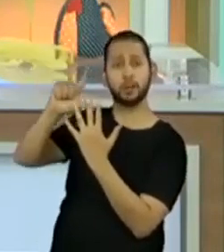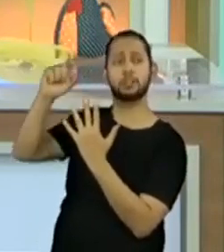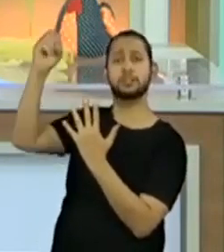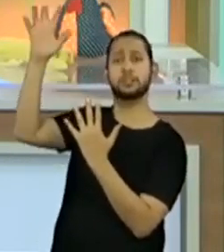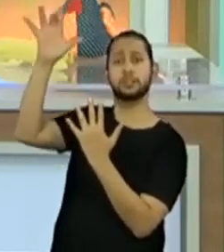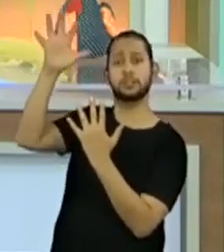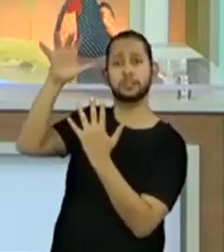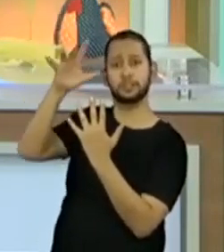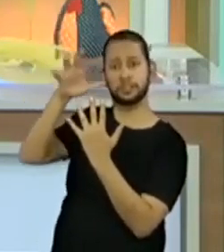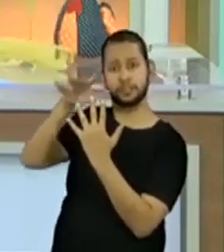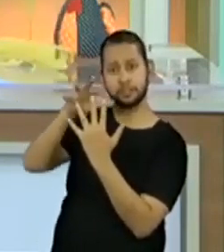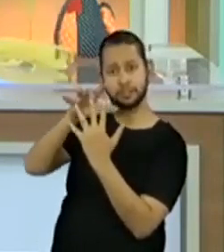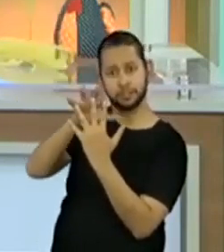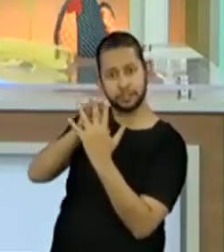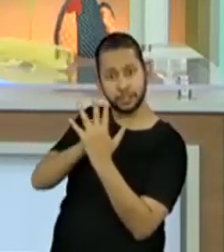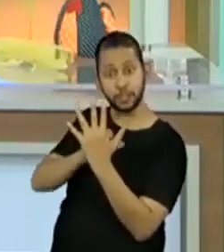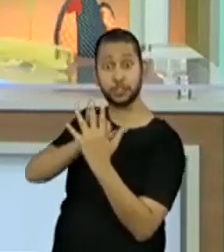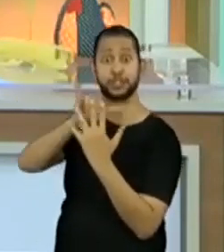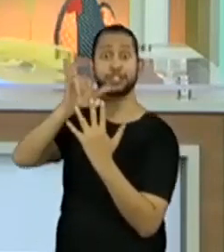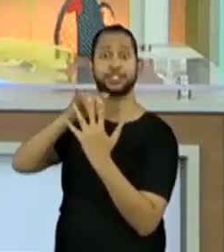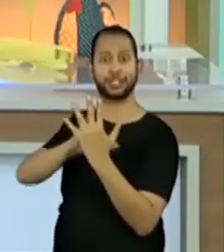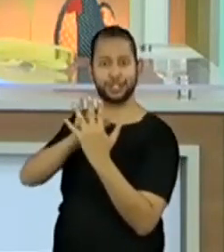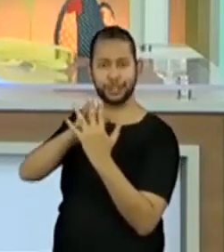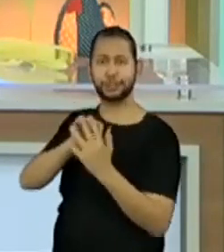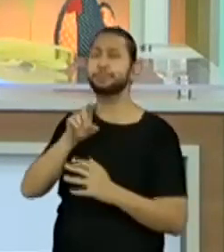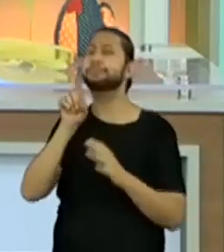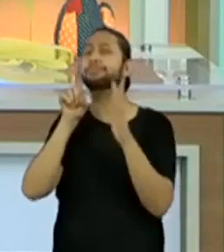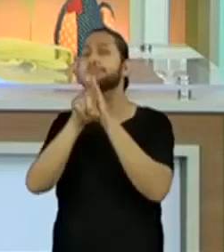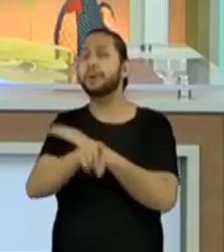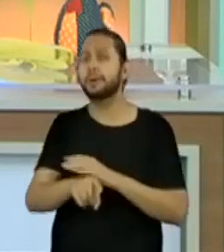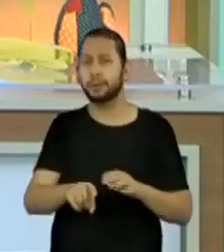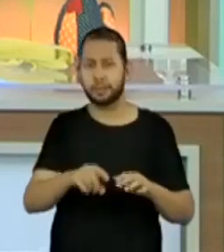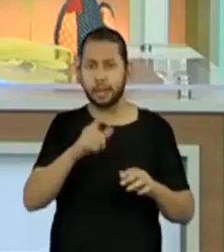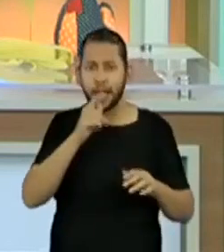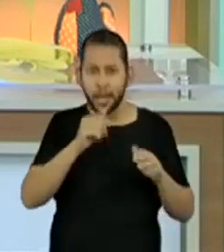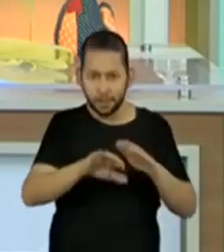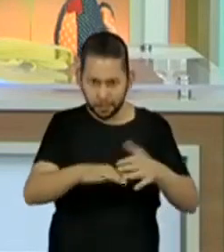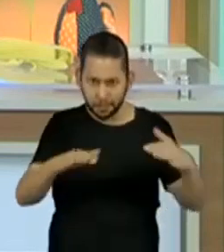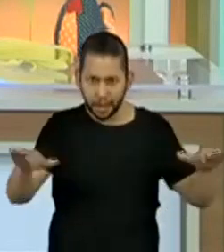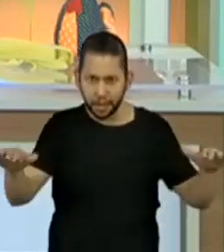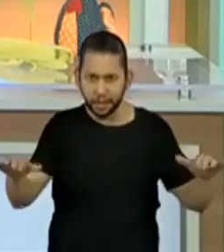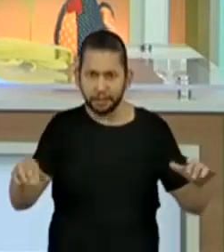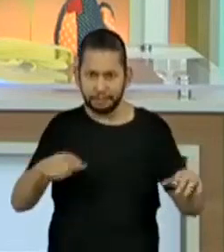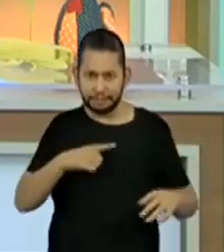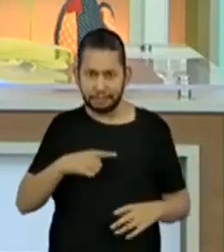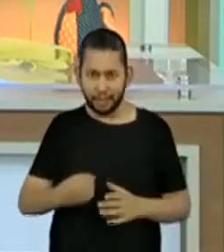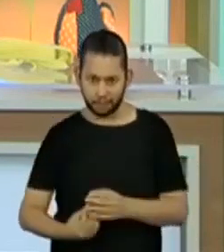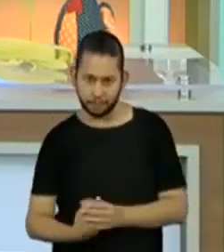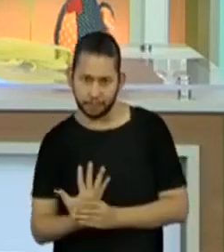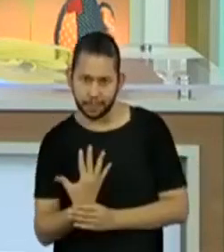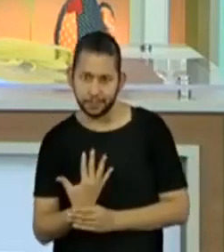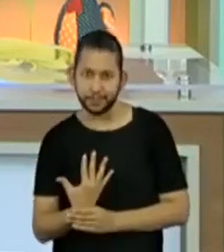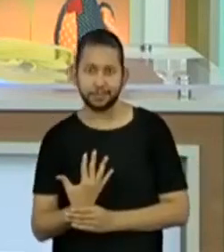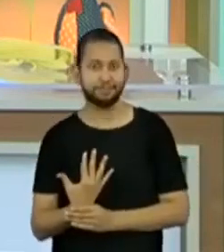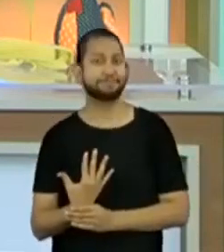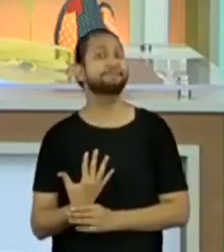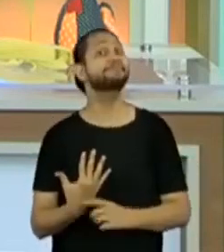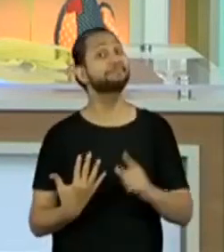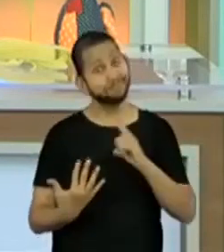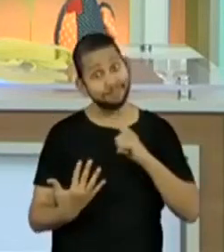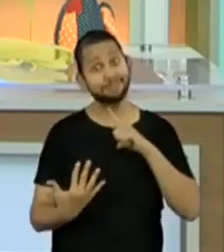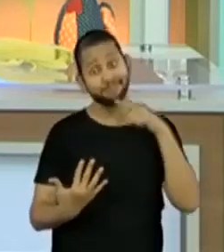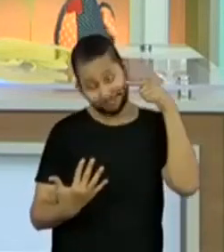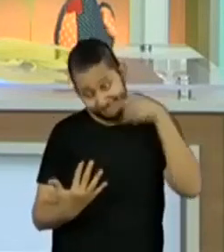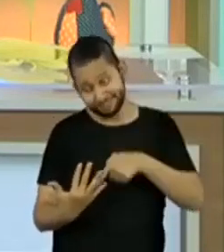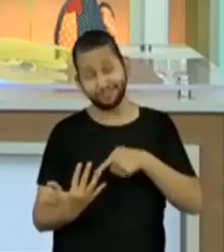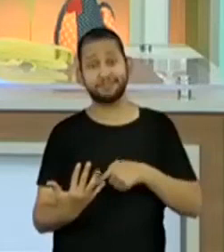professor Rogério, e no mar, nos oceanos? Não tem planta, mas lá existem algas.